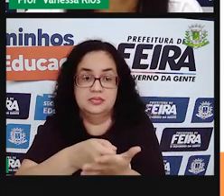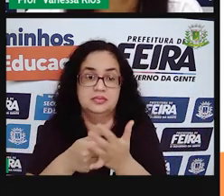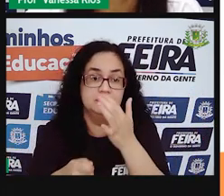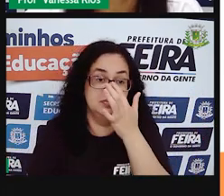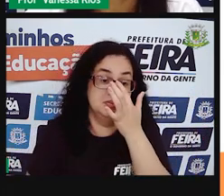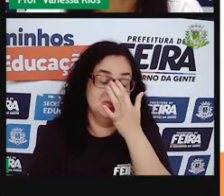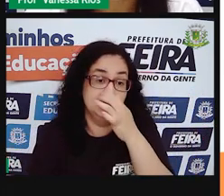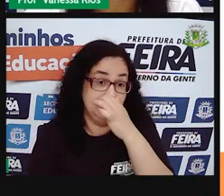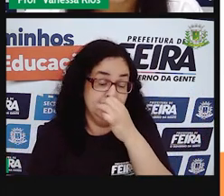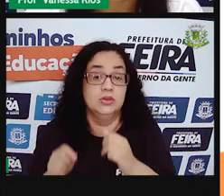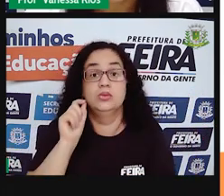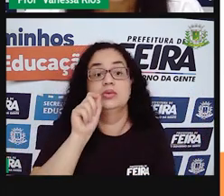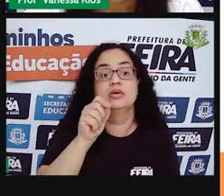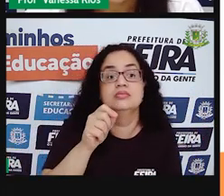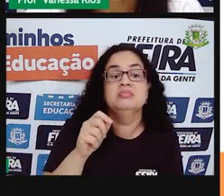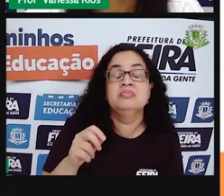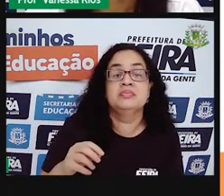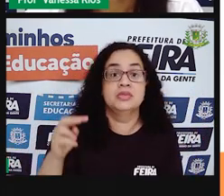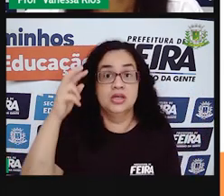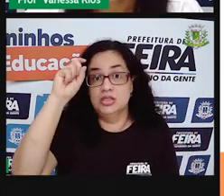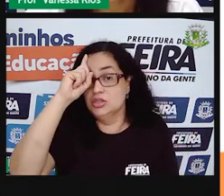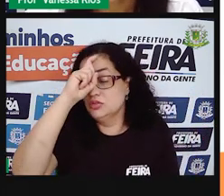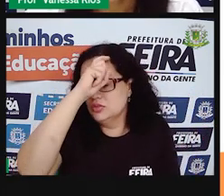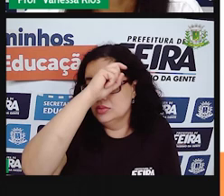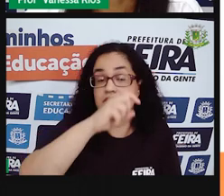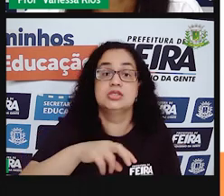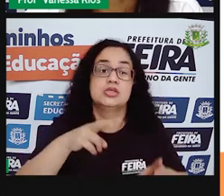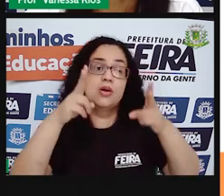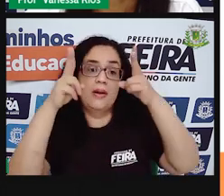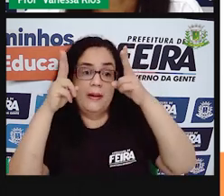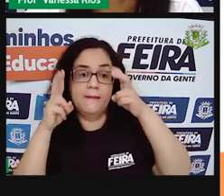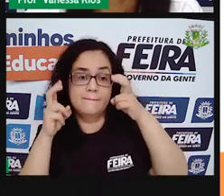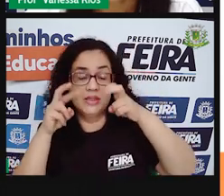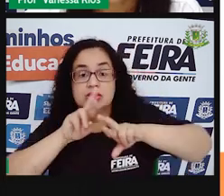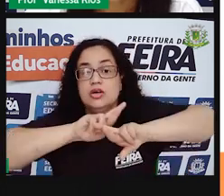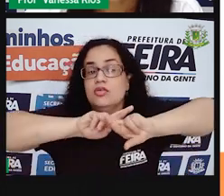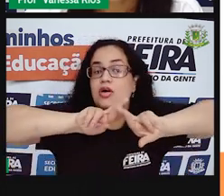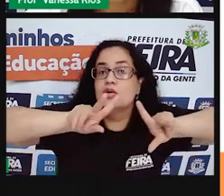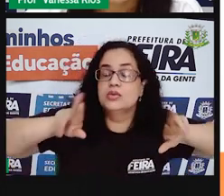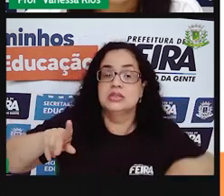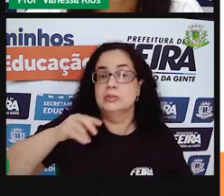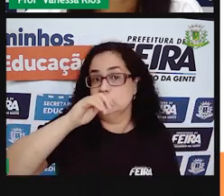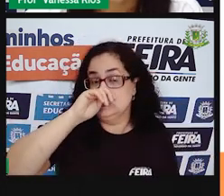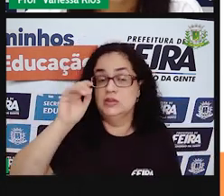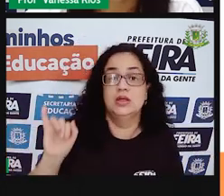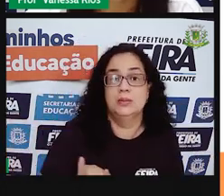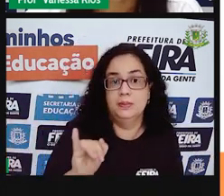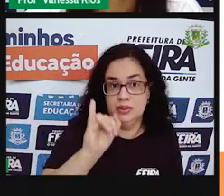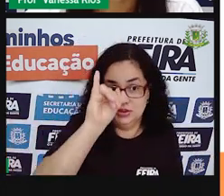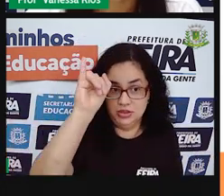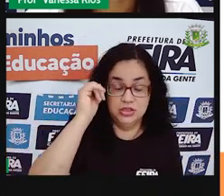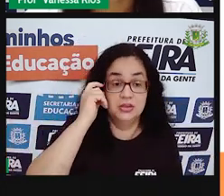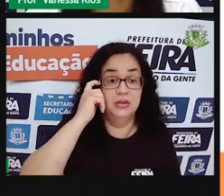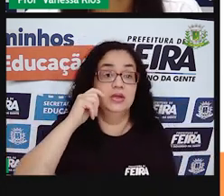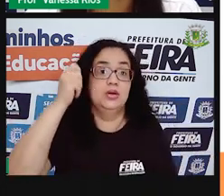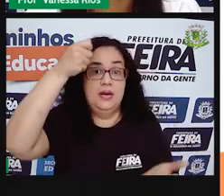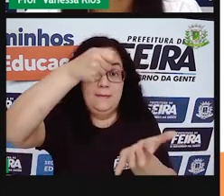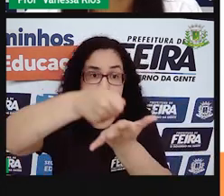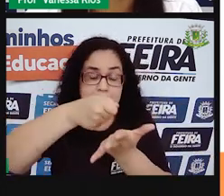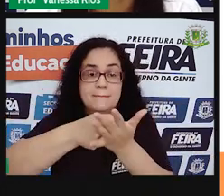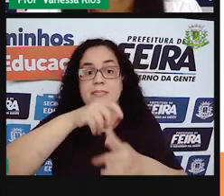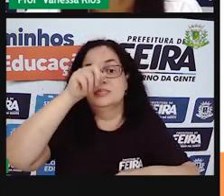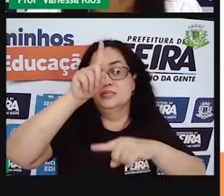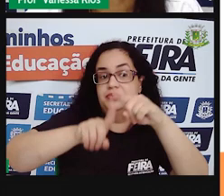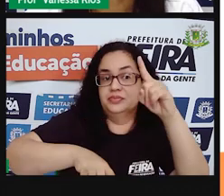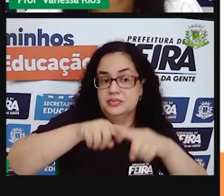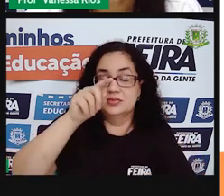relação ao que eles passaram. E a gente observa aí algumas coisas muito interessantes relacionadas à resistência dos